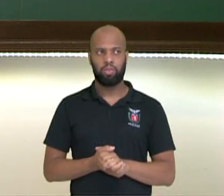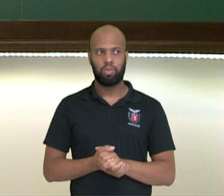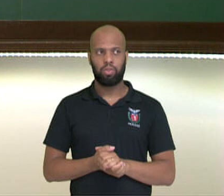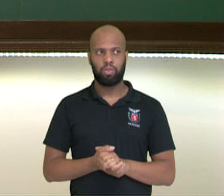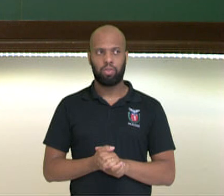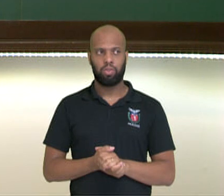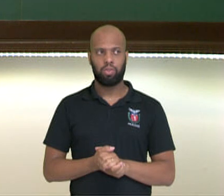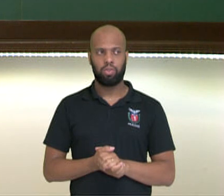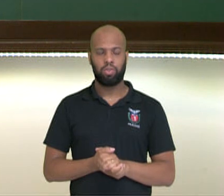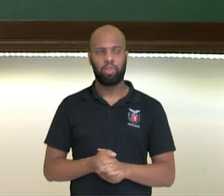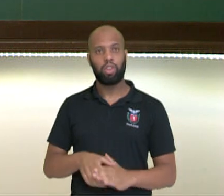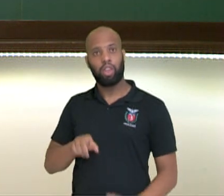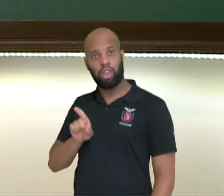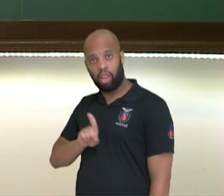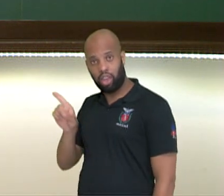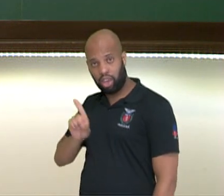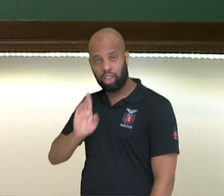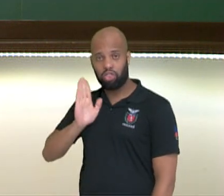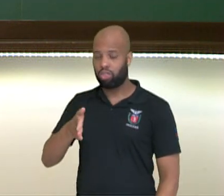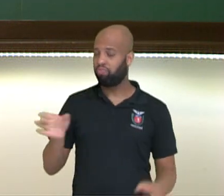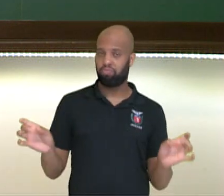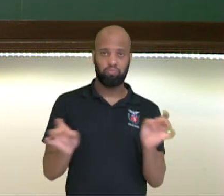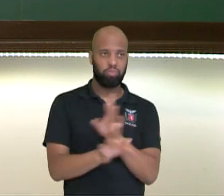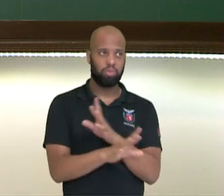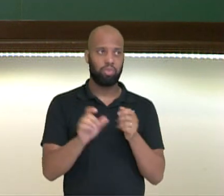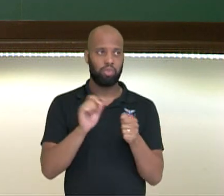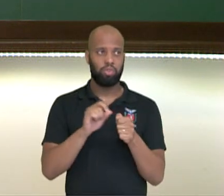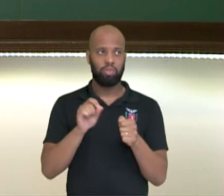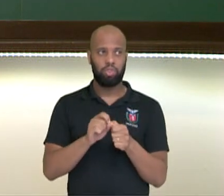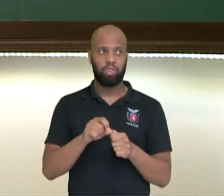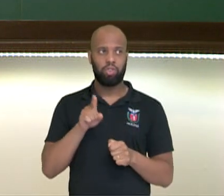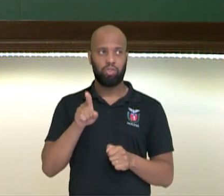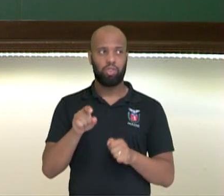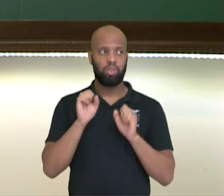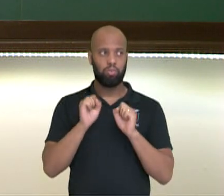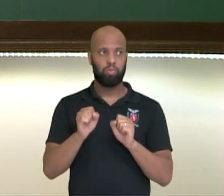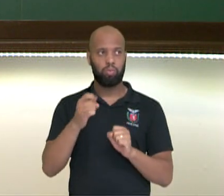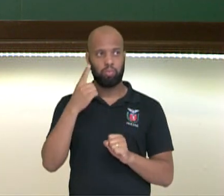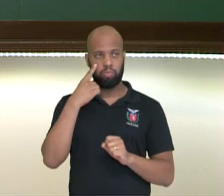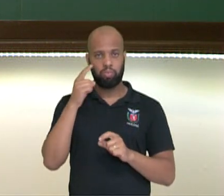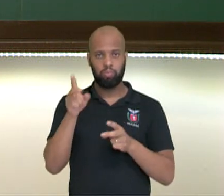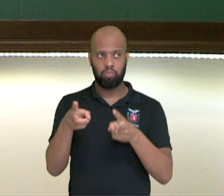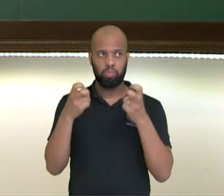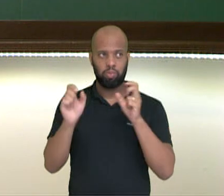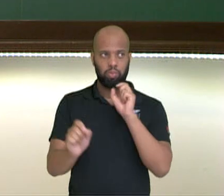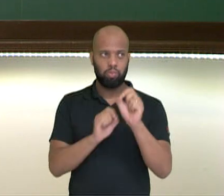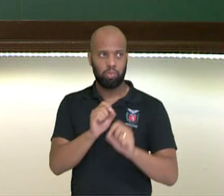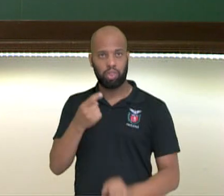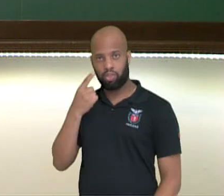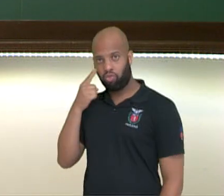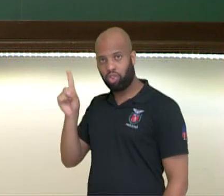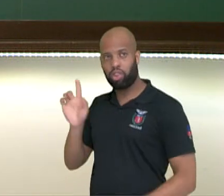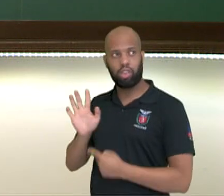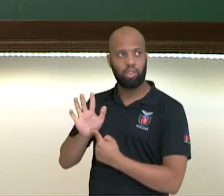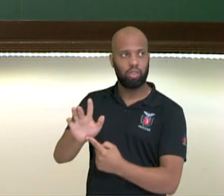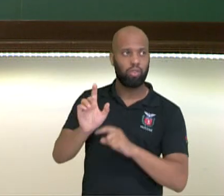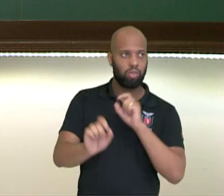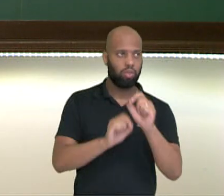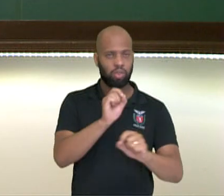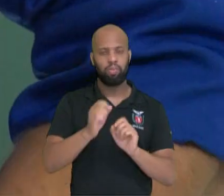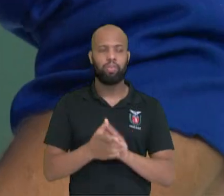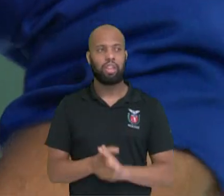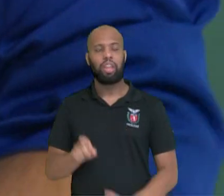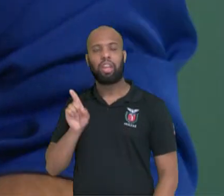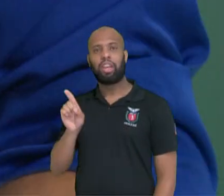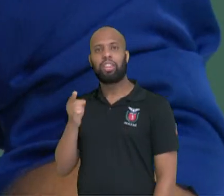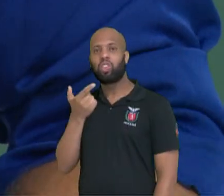Então, olha só, eu tenho aqui um montado, né? Você pode ter percebido aqui que esse que eu estou mostrando, ele não tem